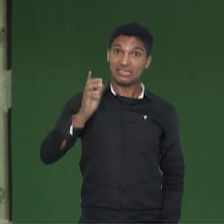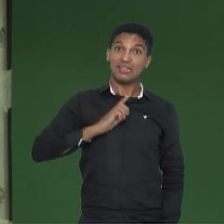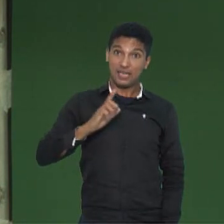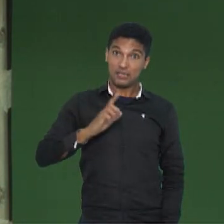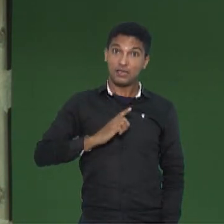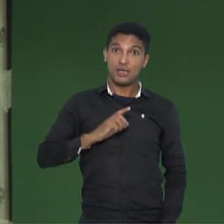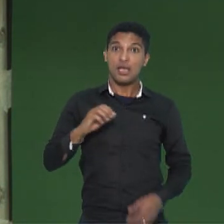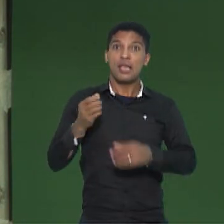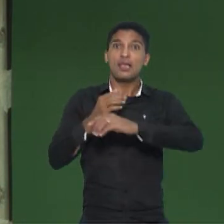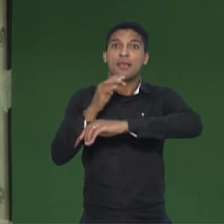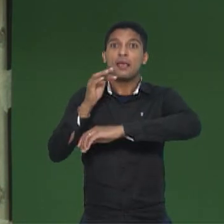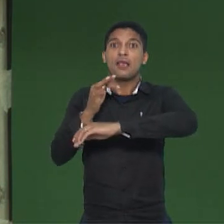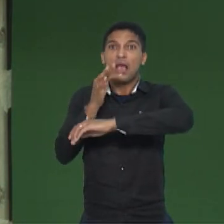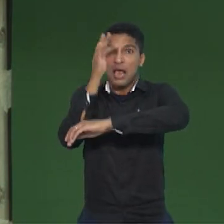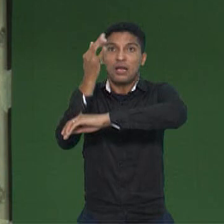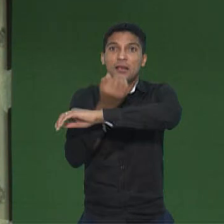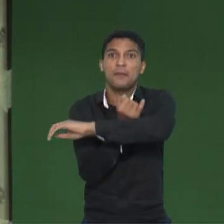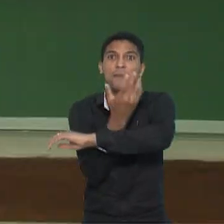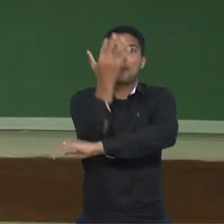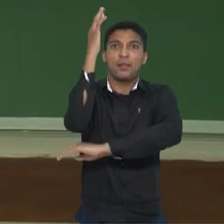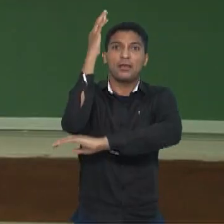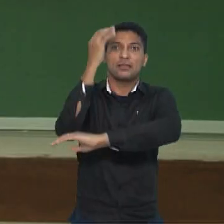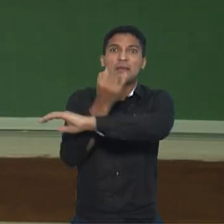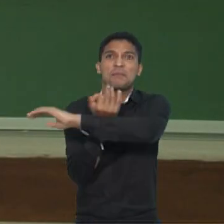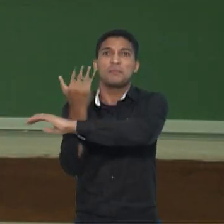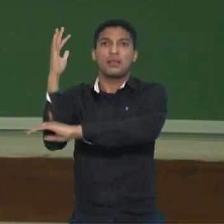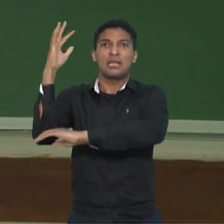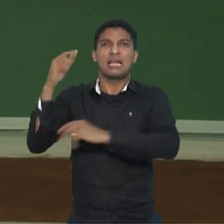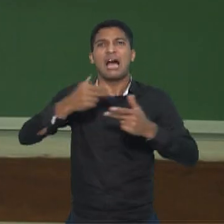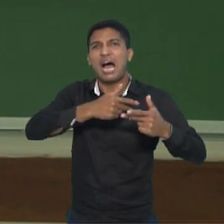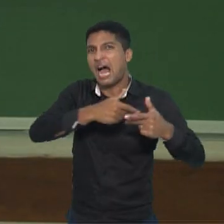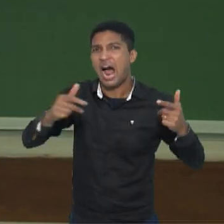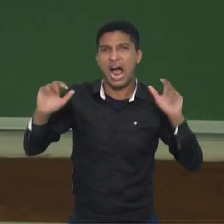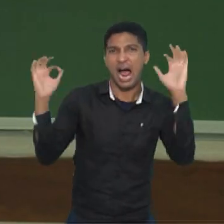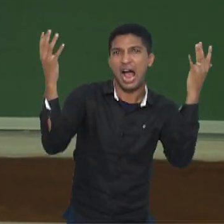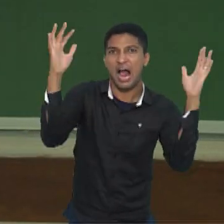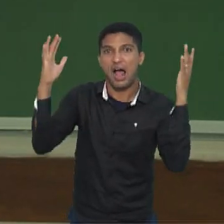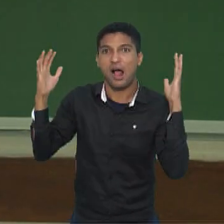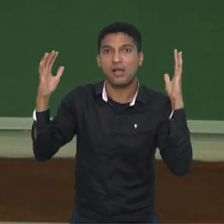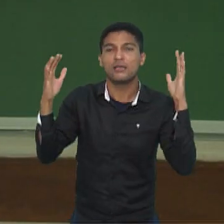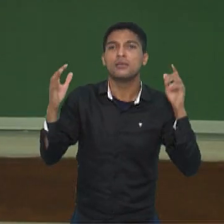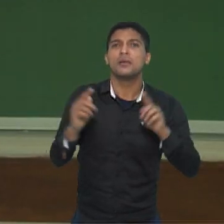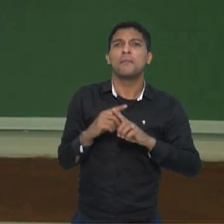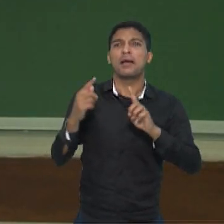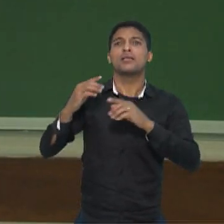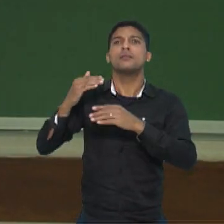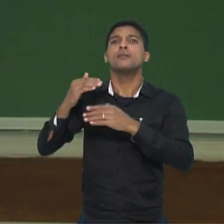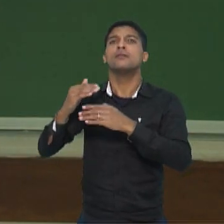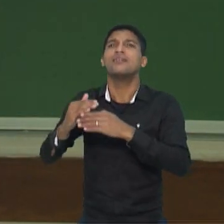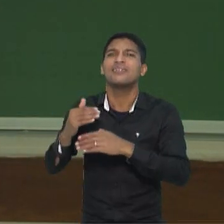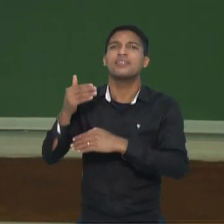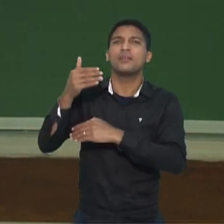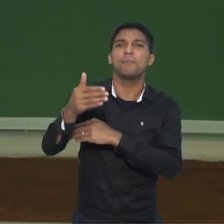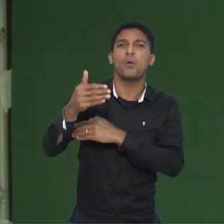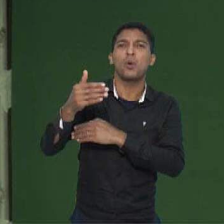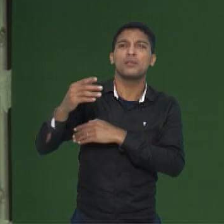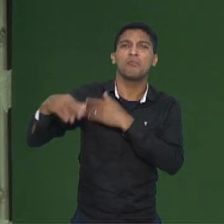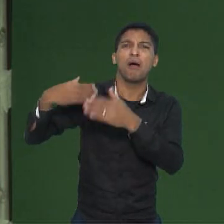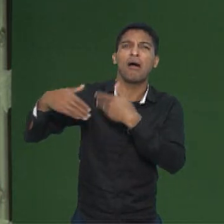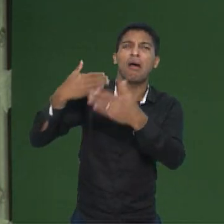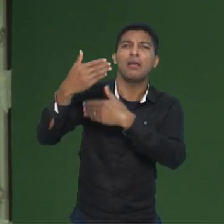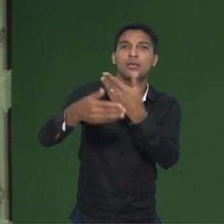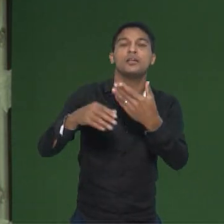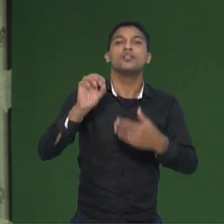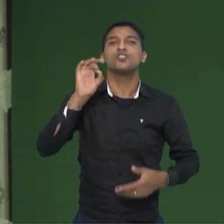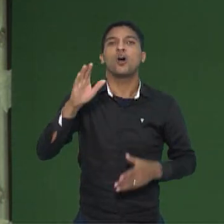700 milhões. Por que nós aprendemos só há 10 mil anos? Qual que é a sacada? Olha uma imagem